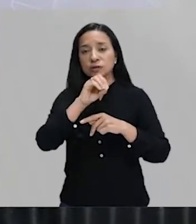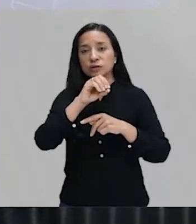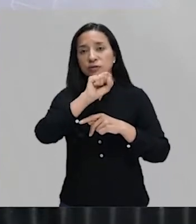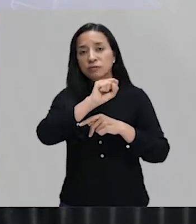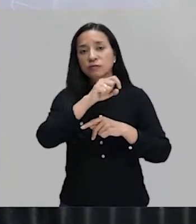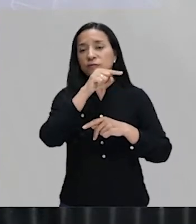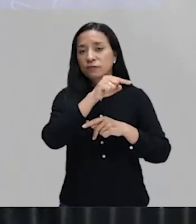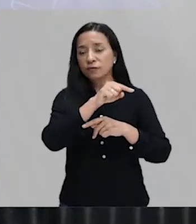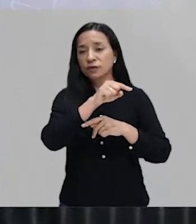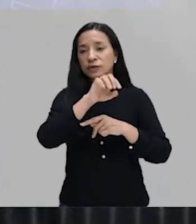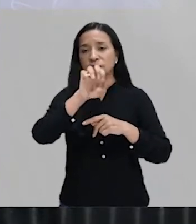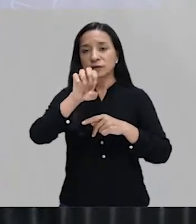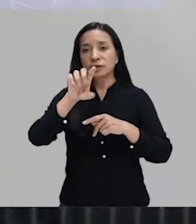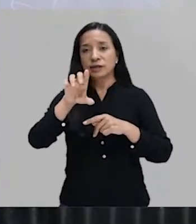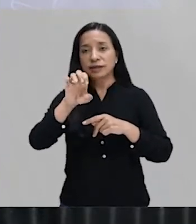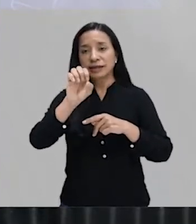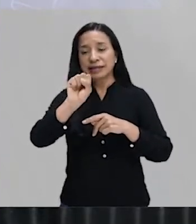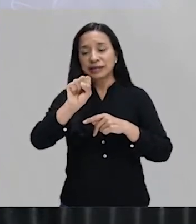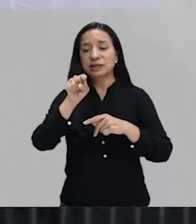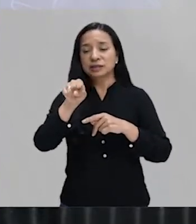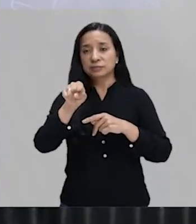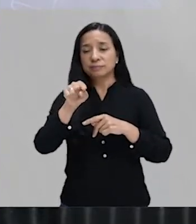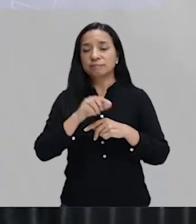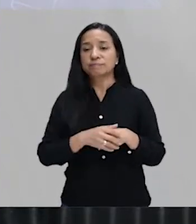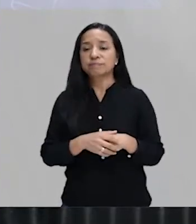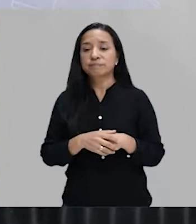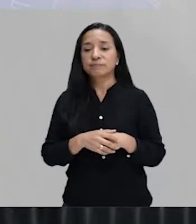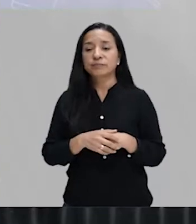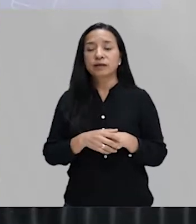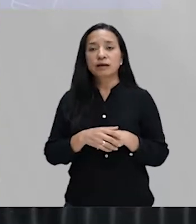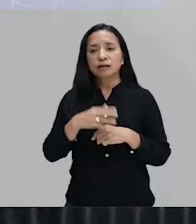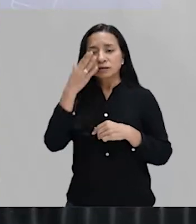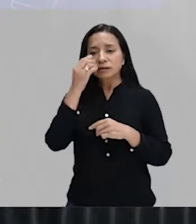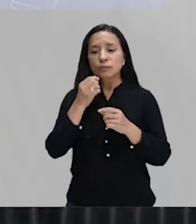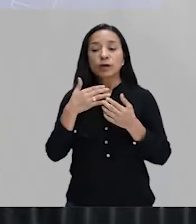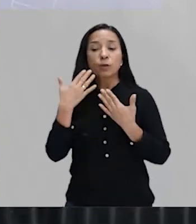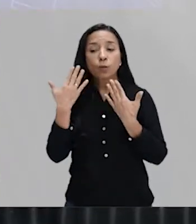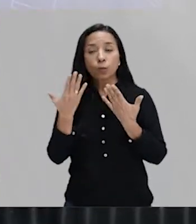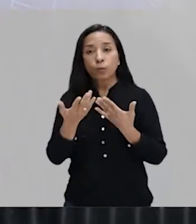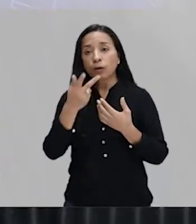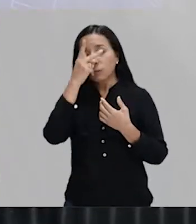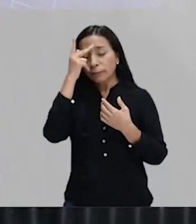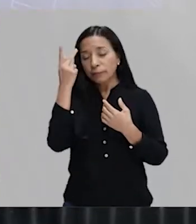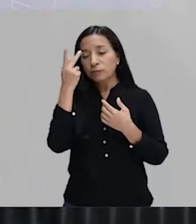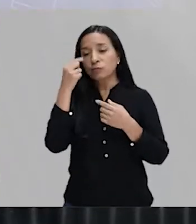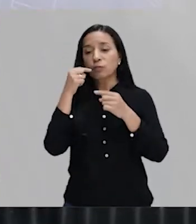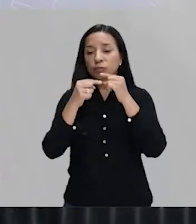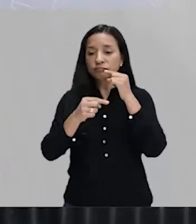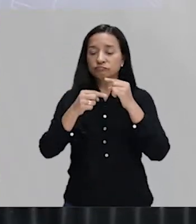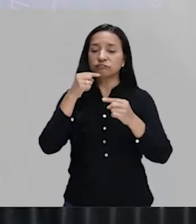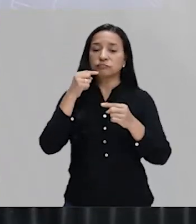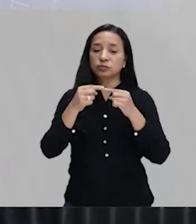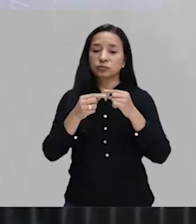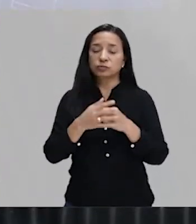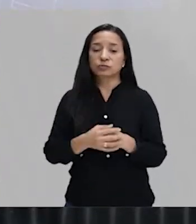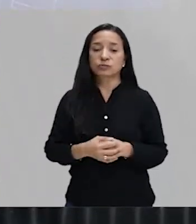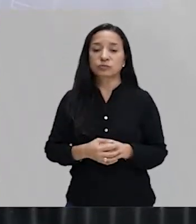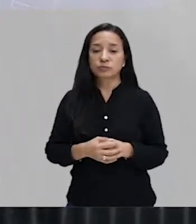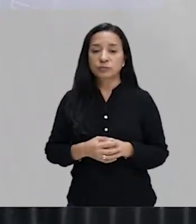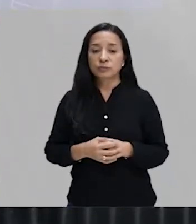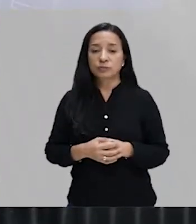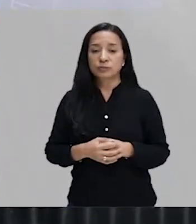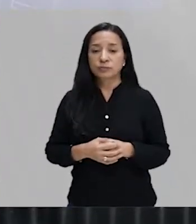possessivo correspondente. Então, ele quer saber qual é a pessoa do discurso. Então, vamos lá. Né? Teus bolos